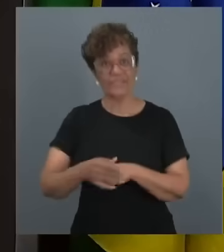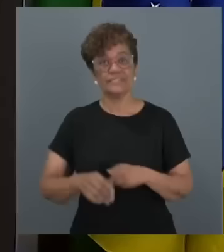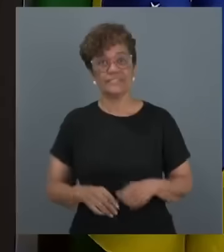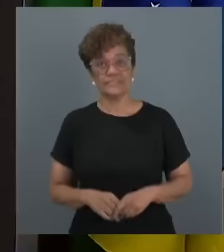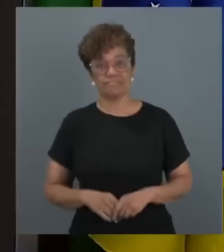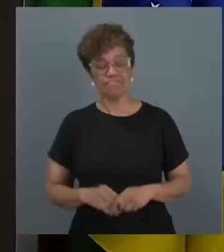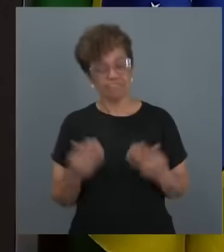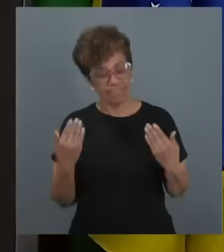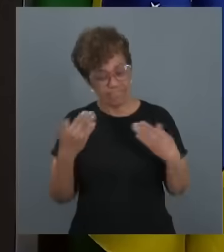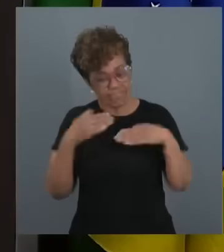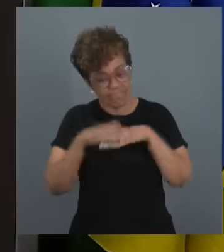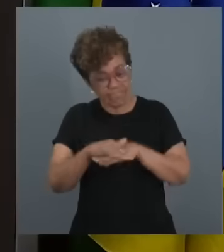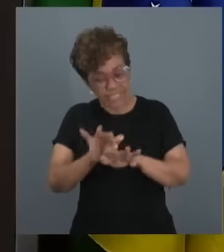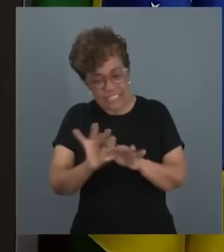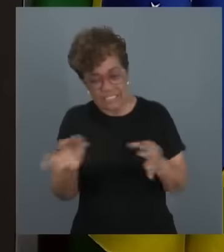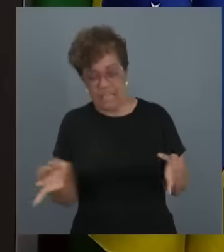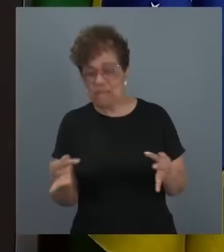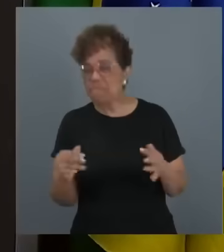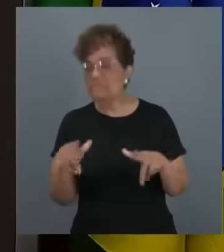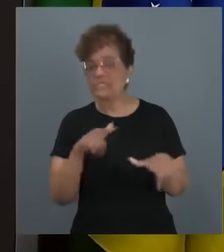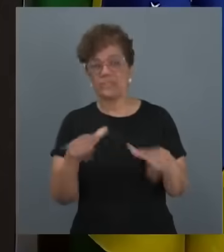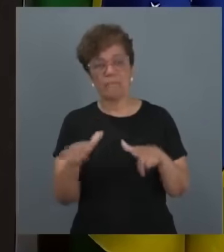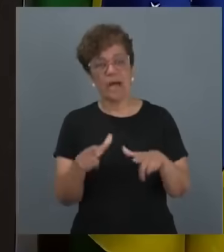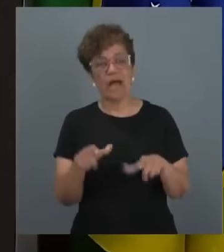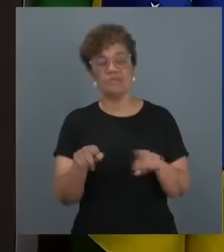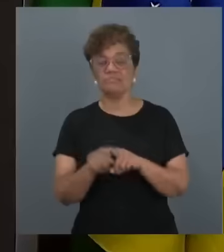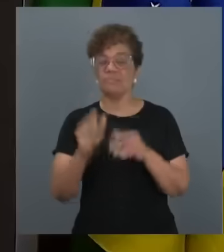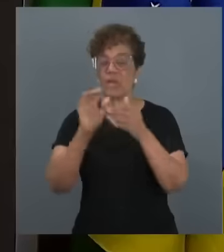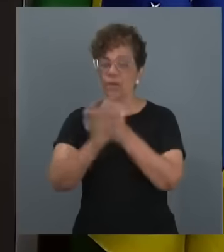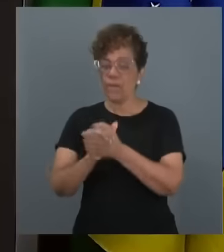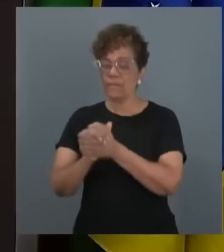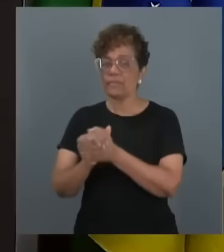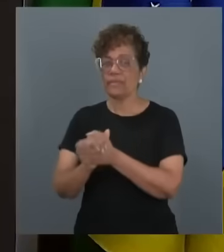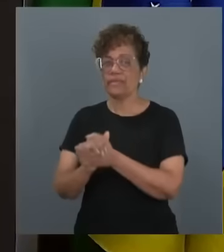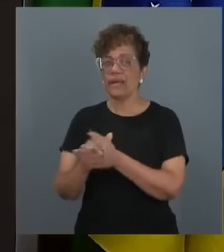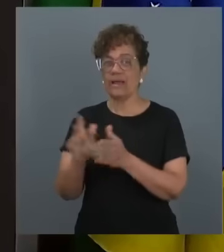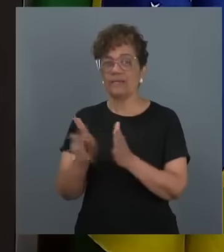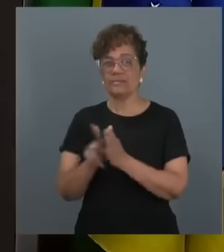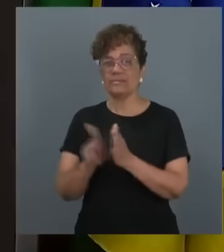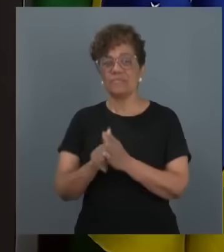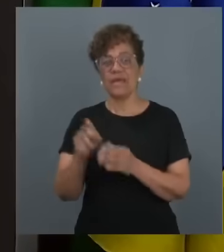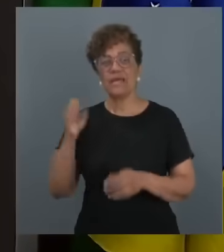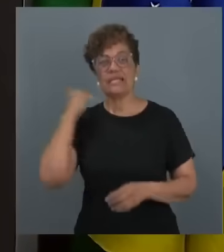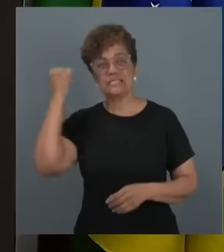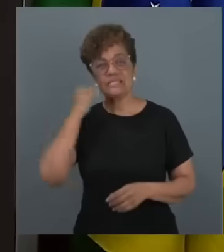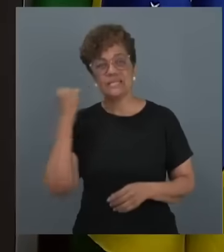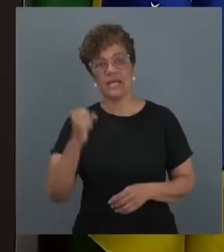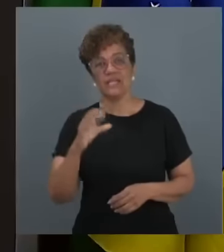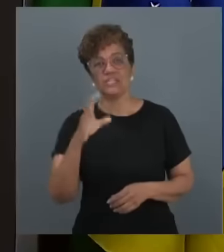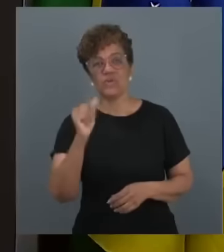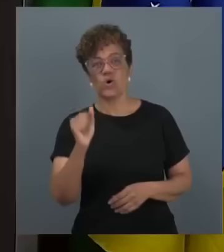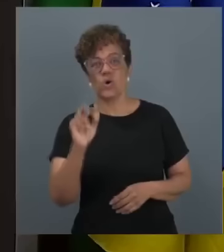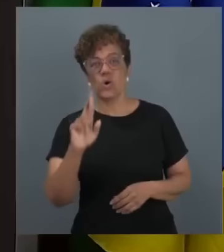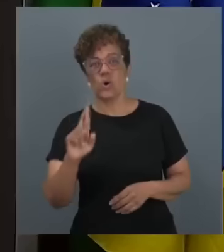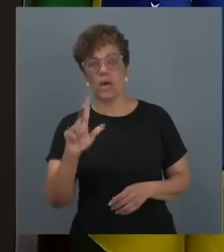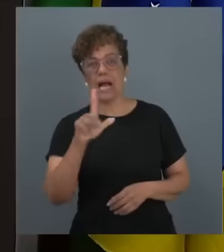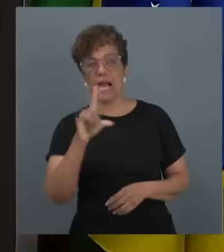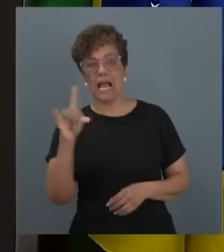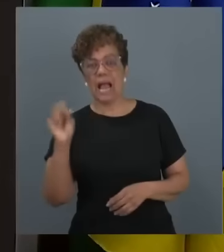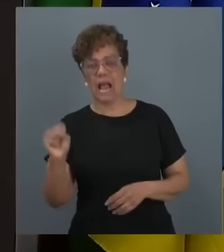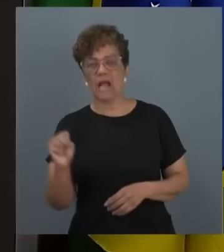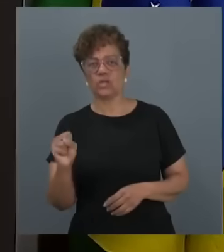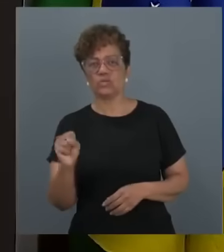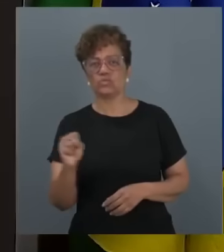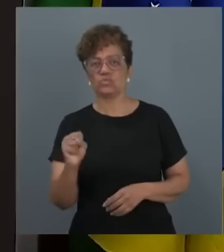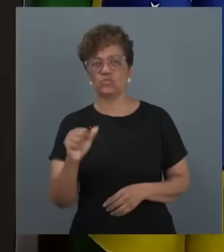com humildade, com trabalho. E eu quero cumprimentar aqui o senador Carlos Viana. Eu retirei minha candidatura anunciada há mais de